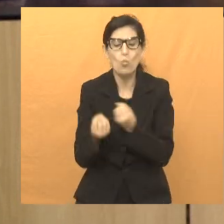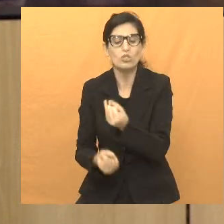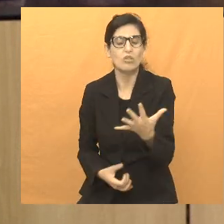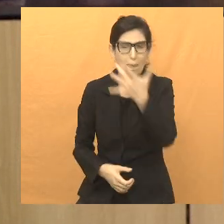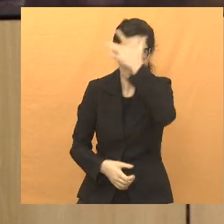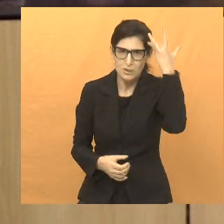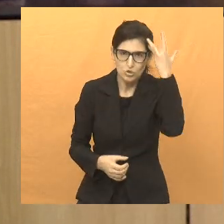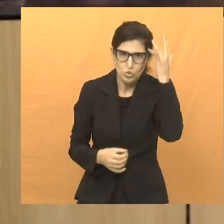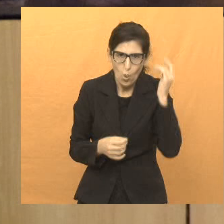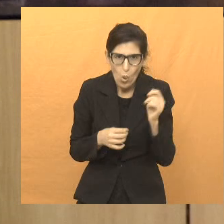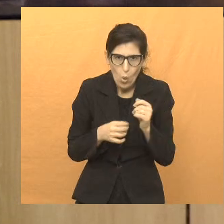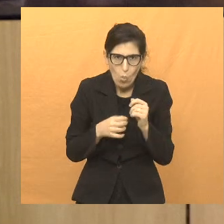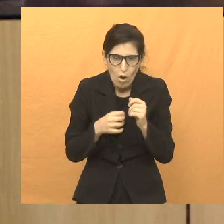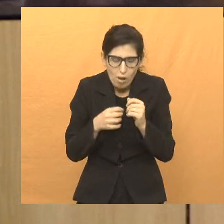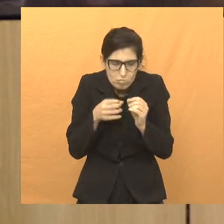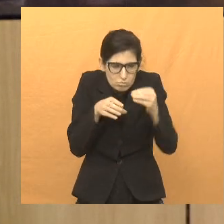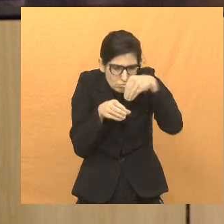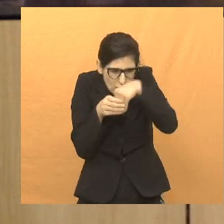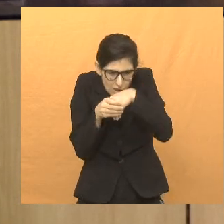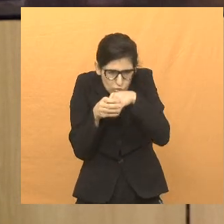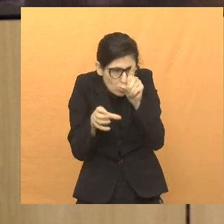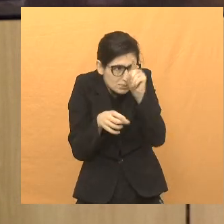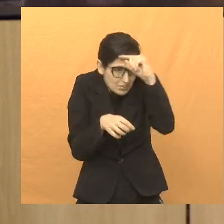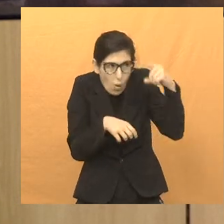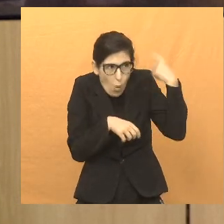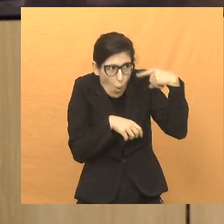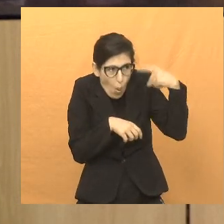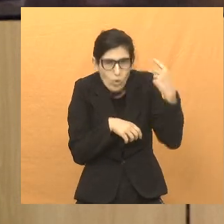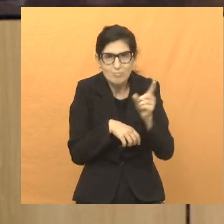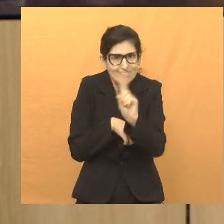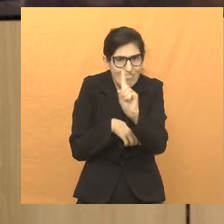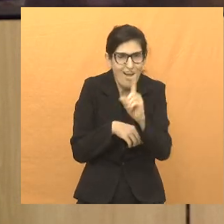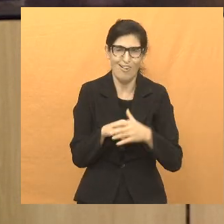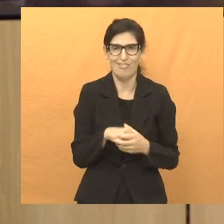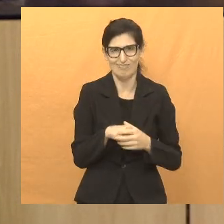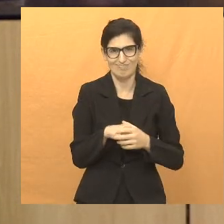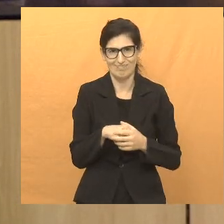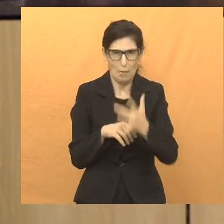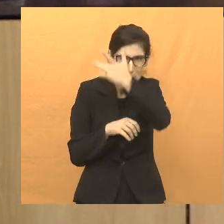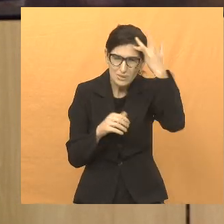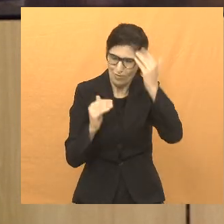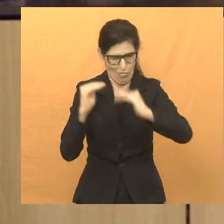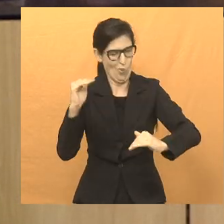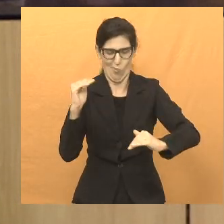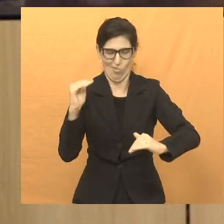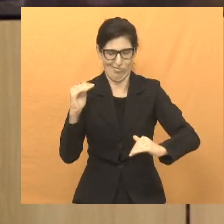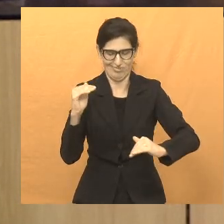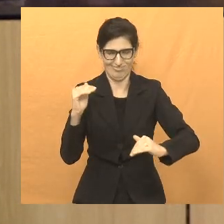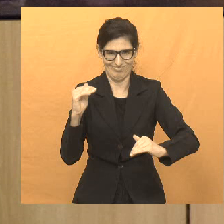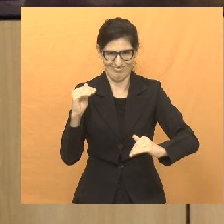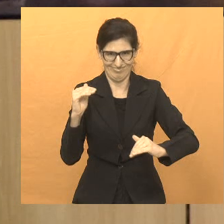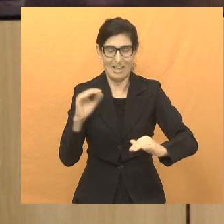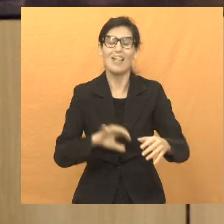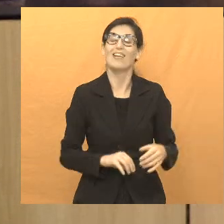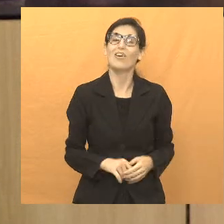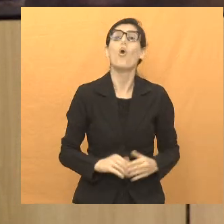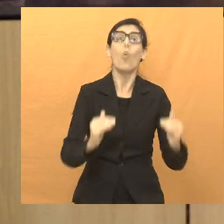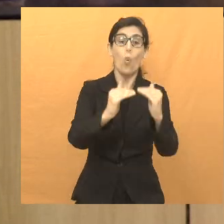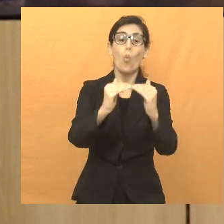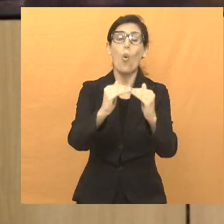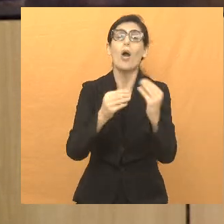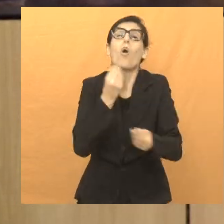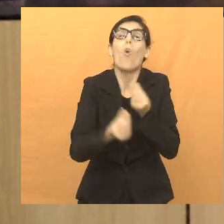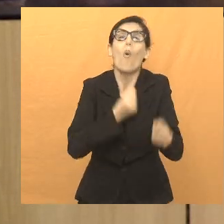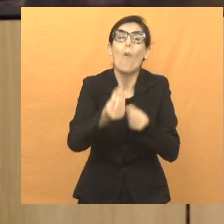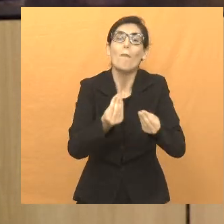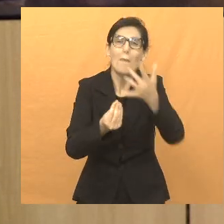hospício, né? Toda festejando, toda feliz, fazendo seu teatro, suas coisas para